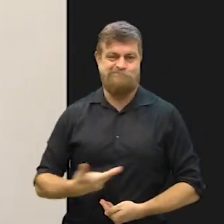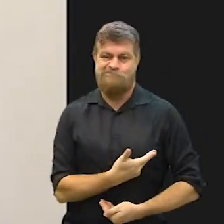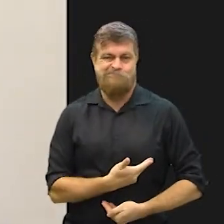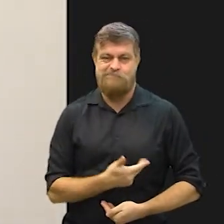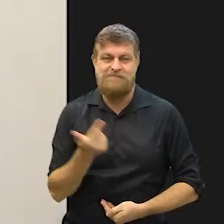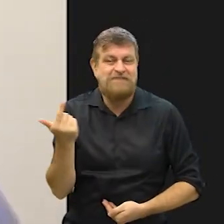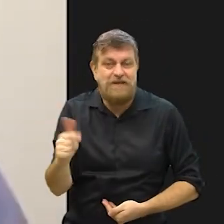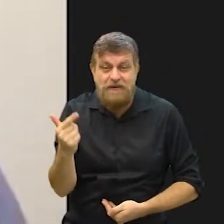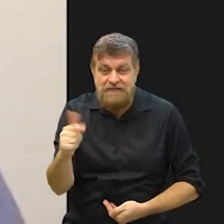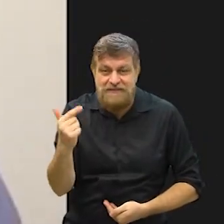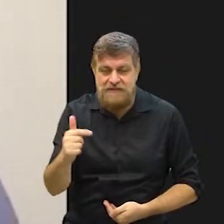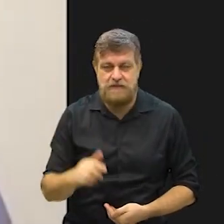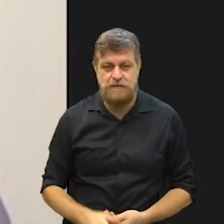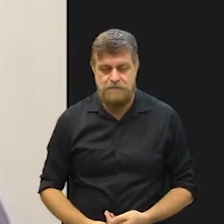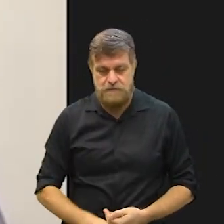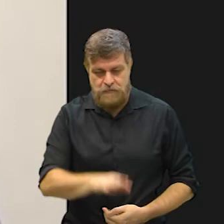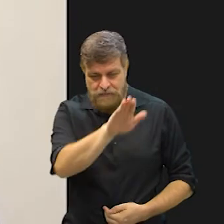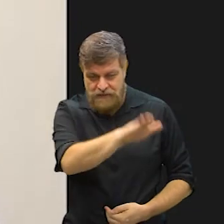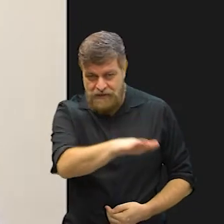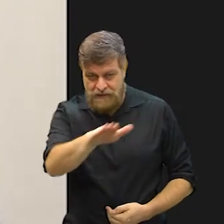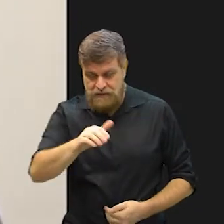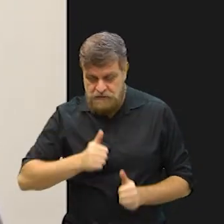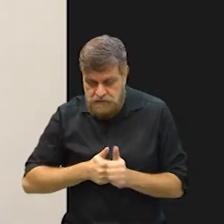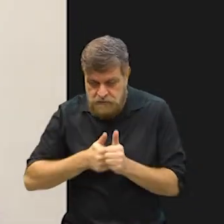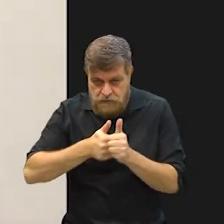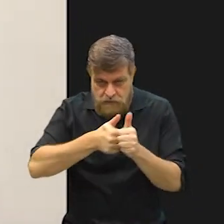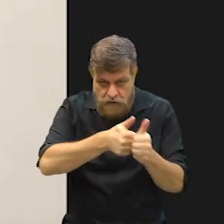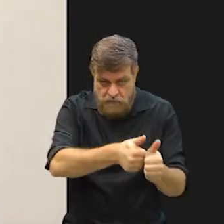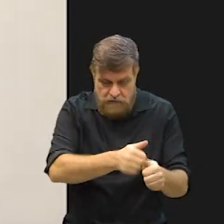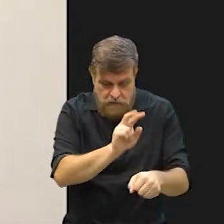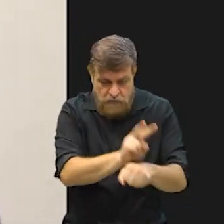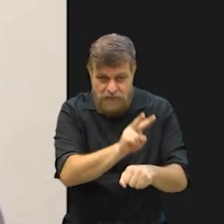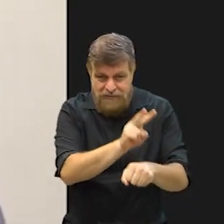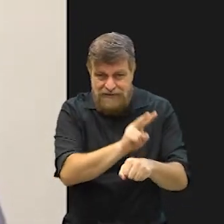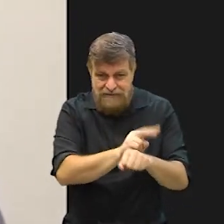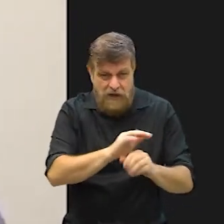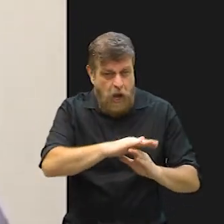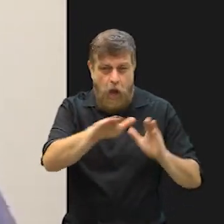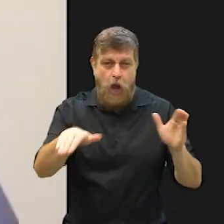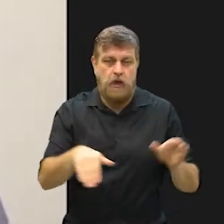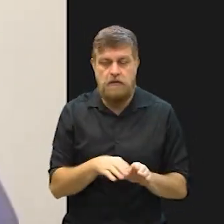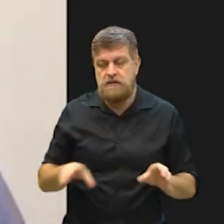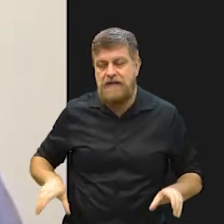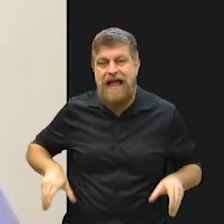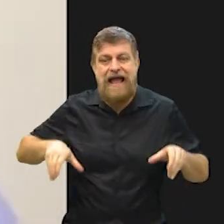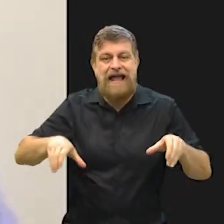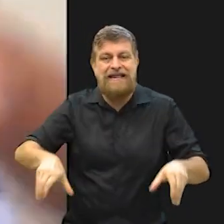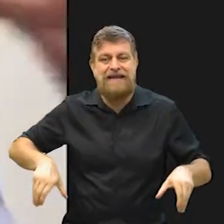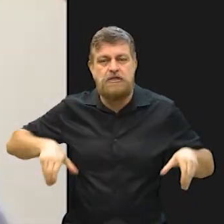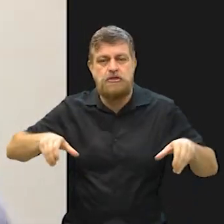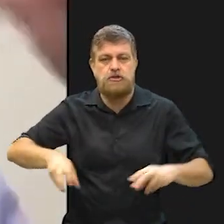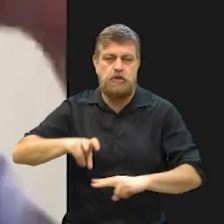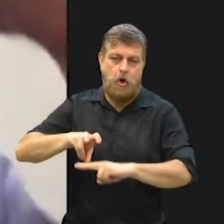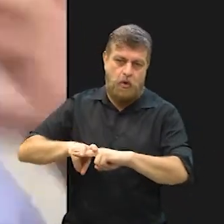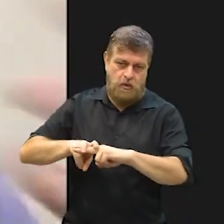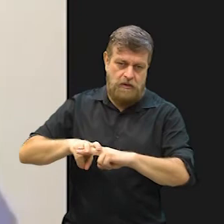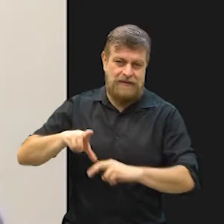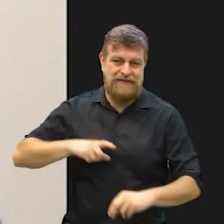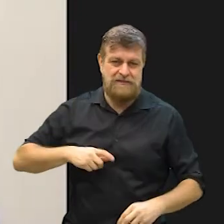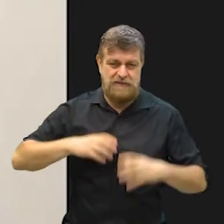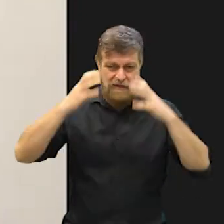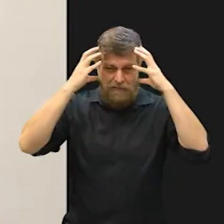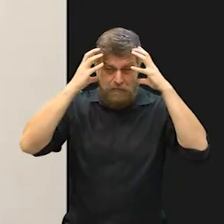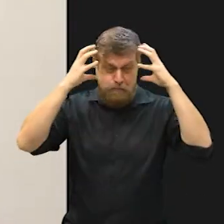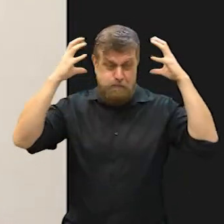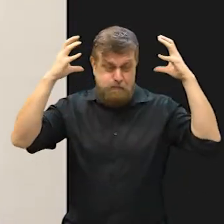isso, tá? As crianças que eu acompanhava, elas andavam todas de cadeira de roda, todas elas tinham dreno na cabecinha